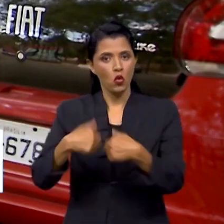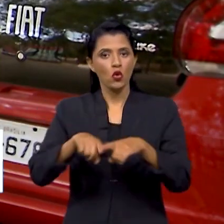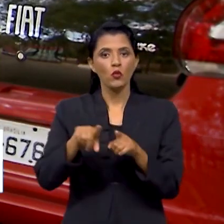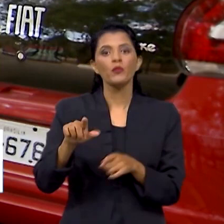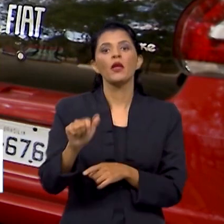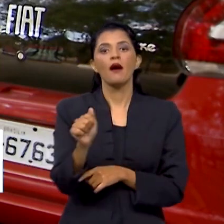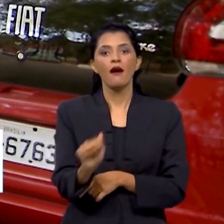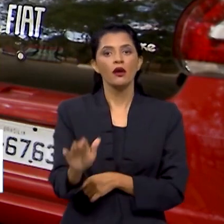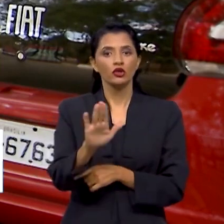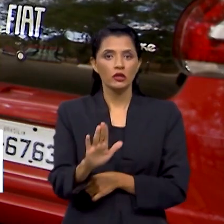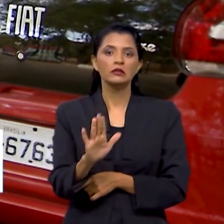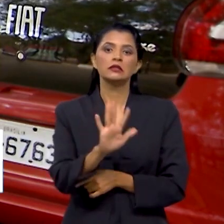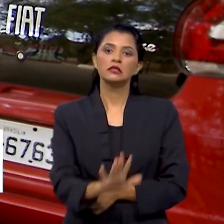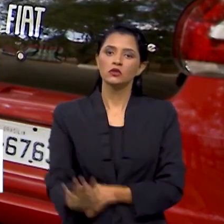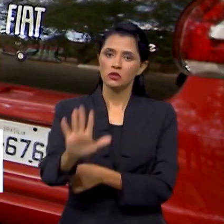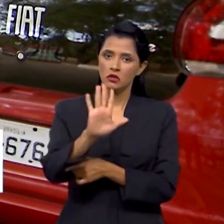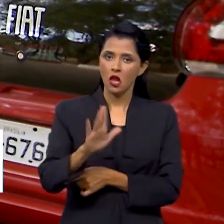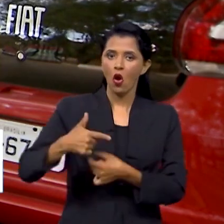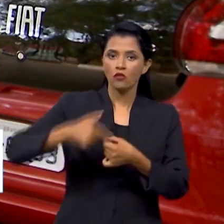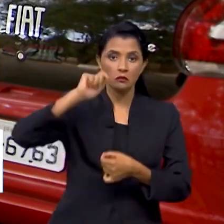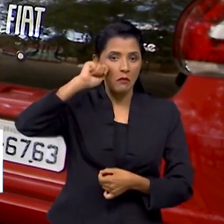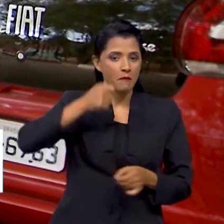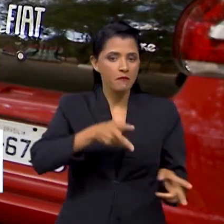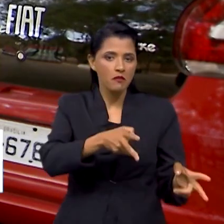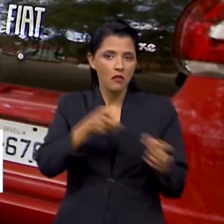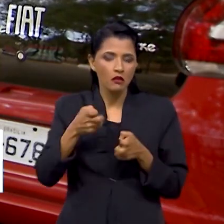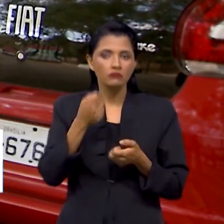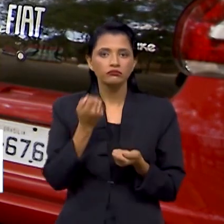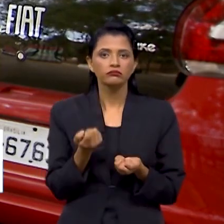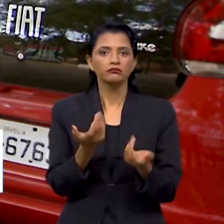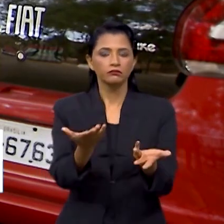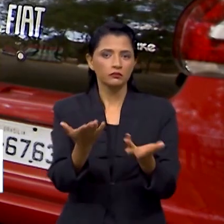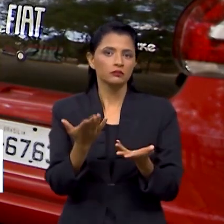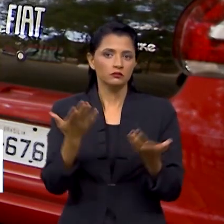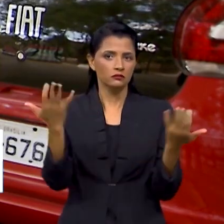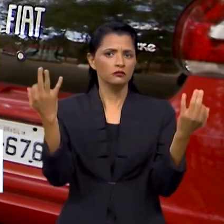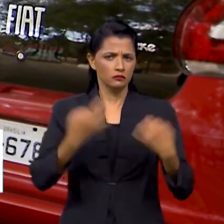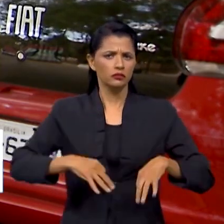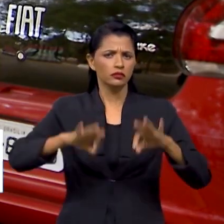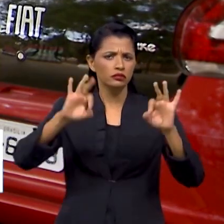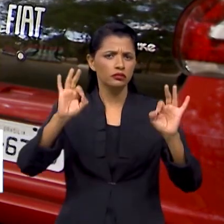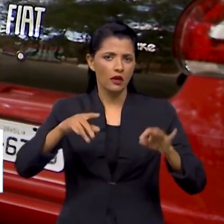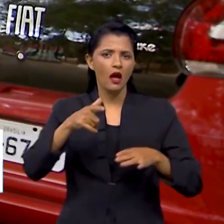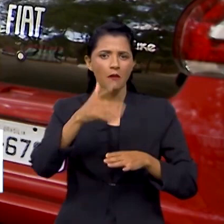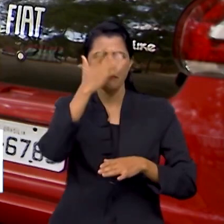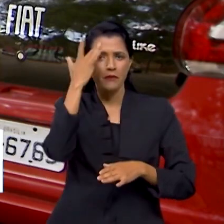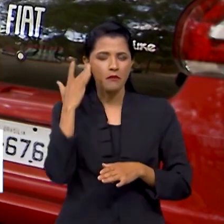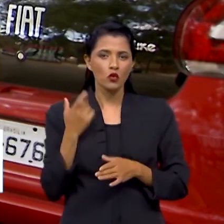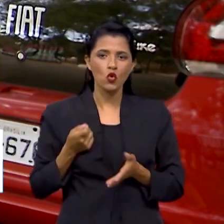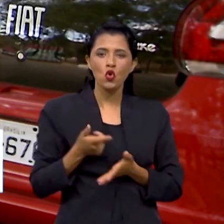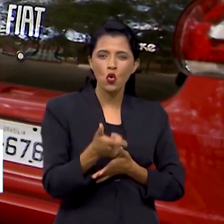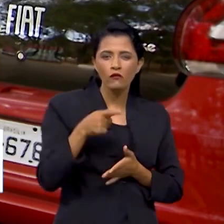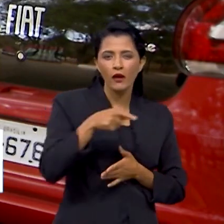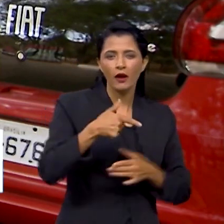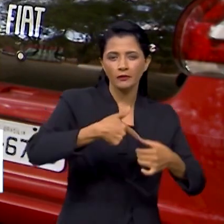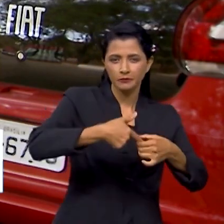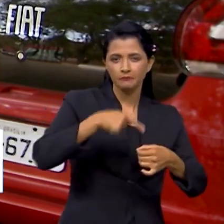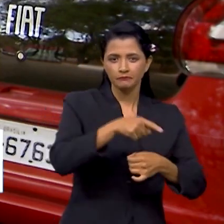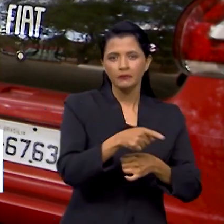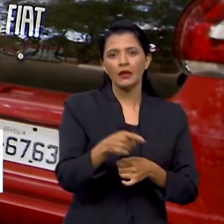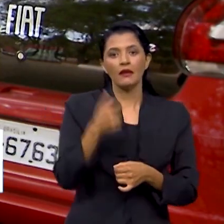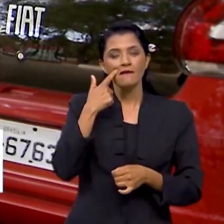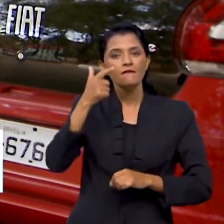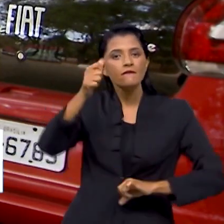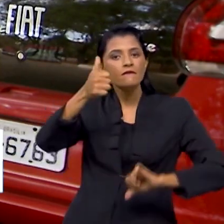Nacional do Petróleo, quer garantir transparência aos clientes dos postos de combustíveis. Os fiscais verificam se a redução